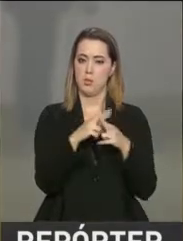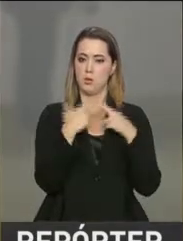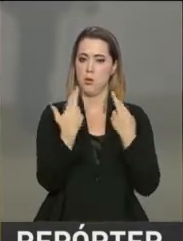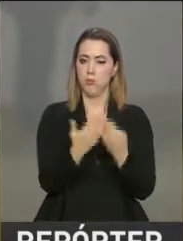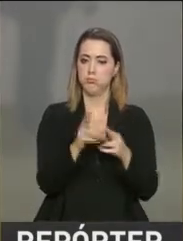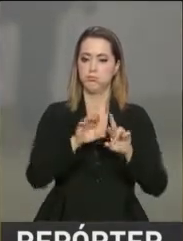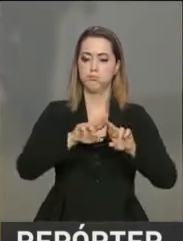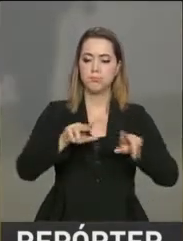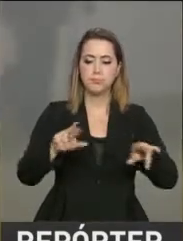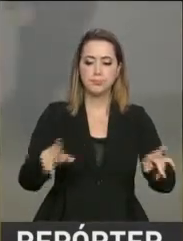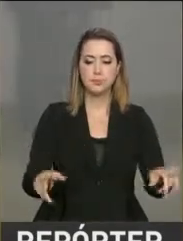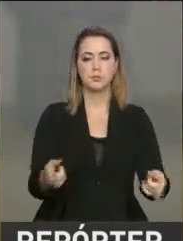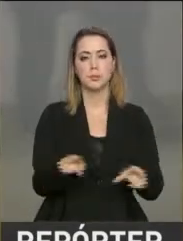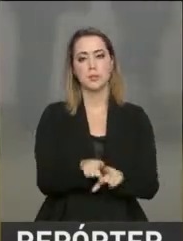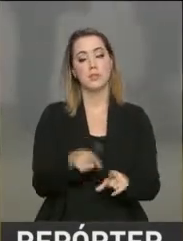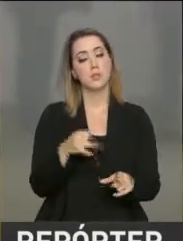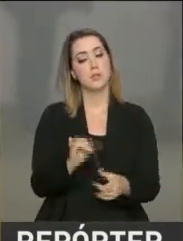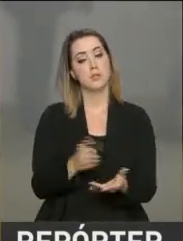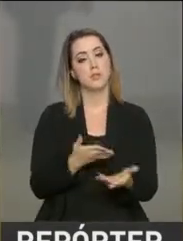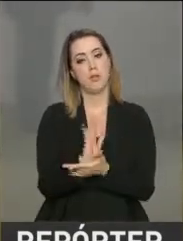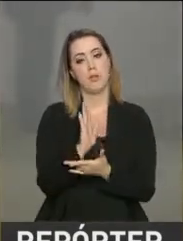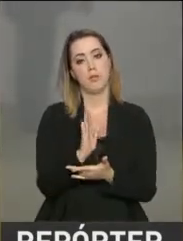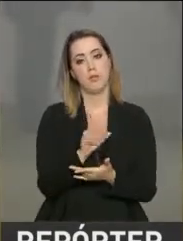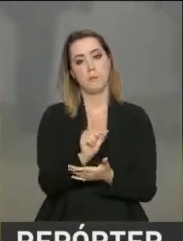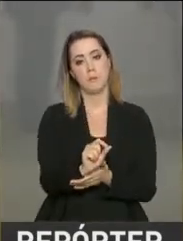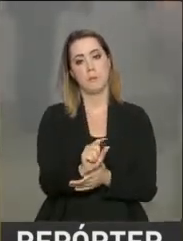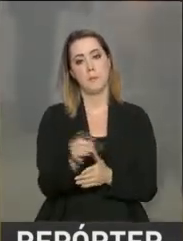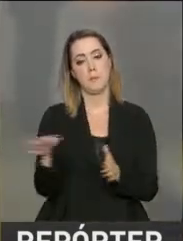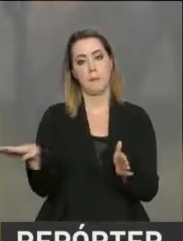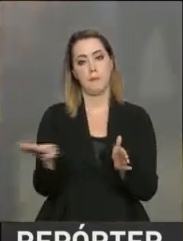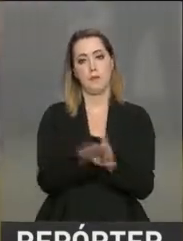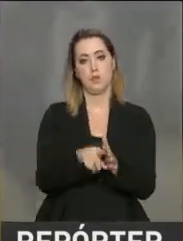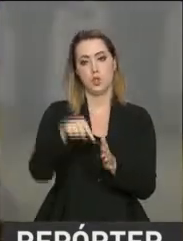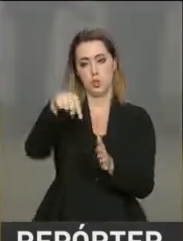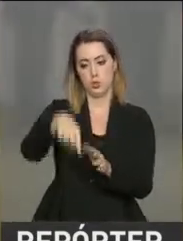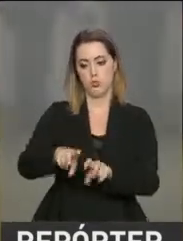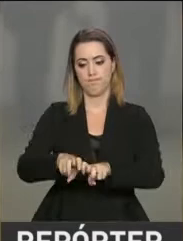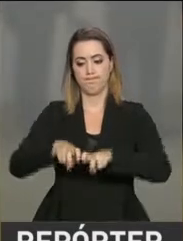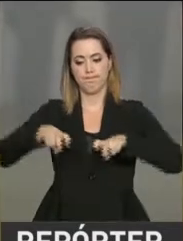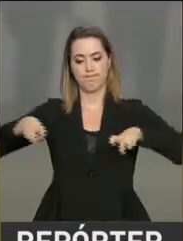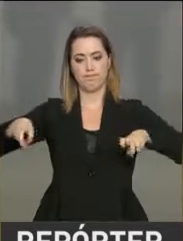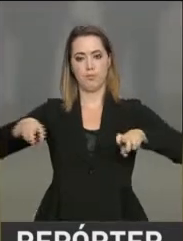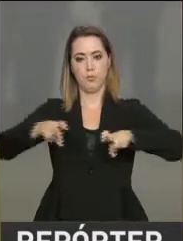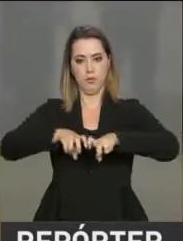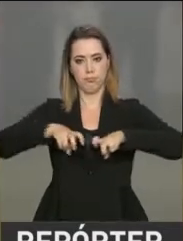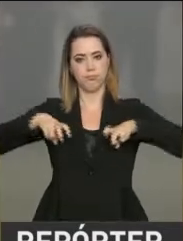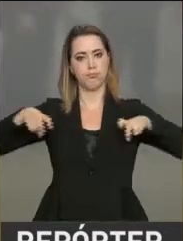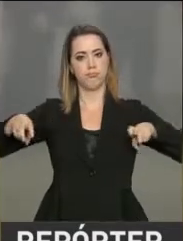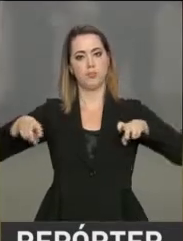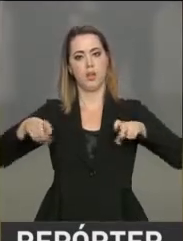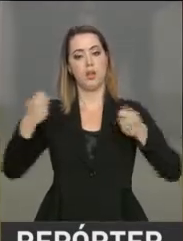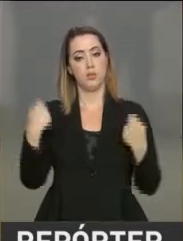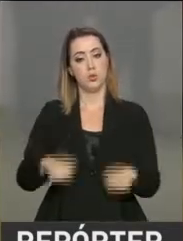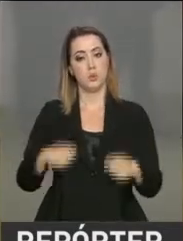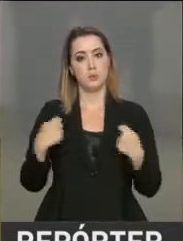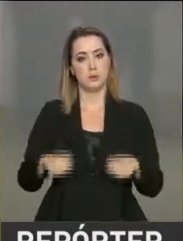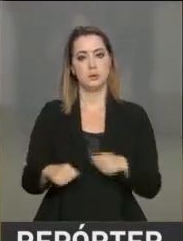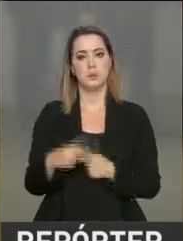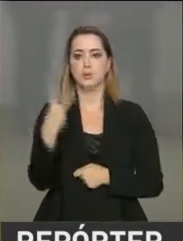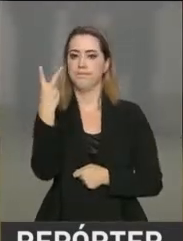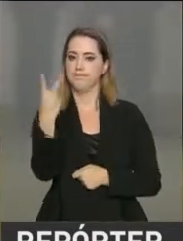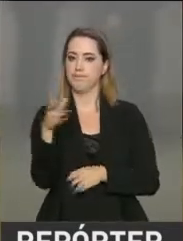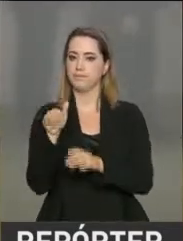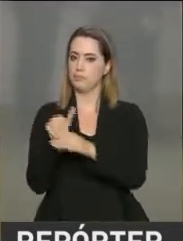nessa etapa. Caso aprovada na comissão especial, vem aqui para o plenário Ulisses Guimarães, onde são necessárias